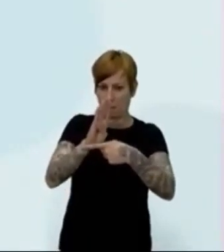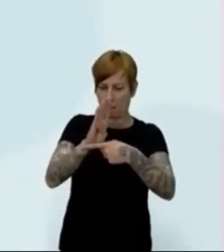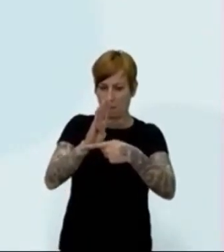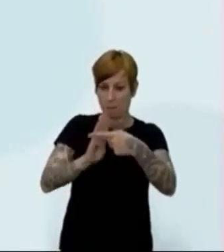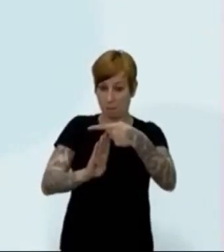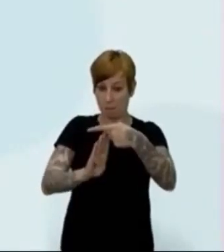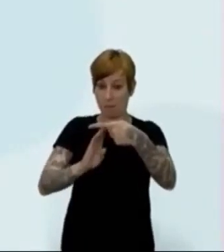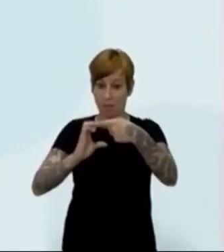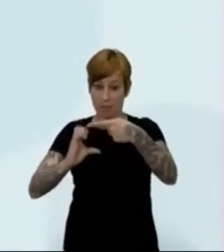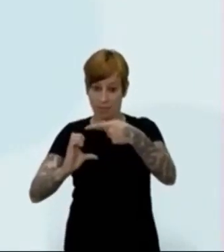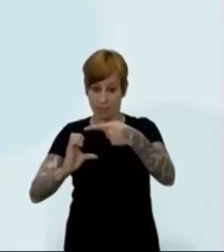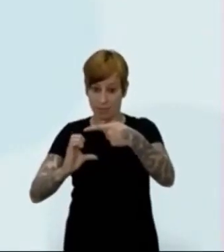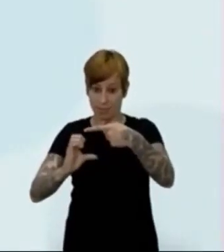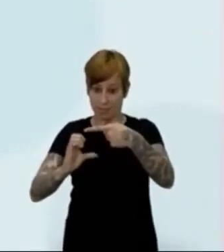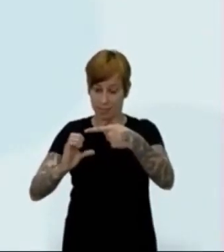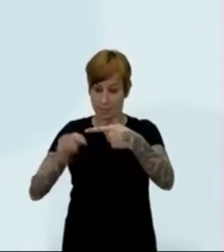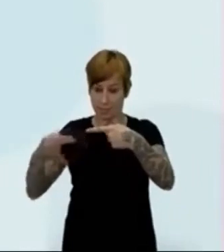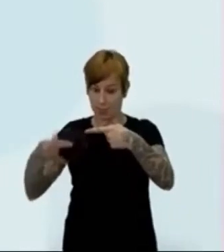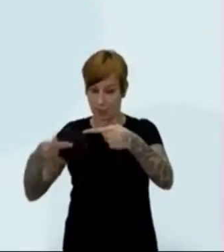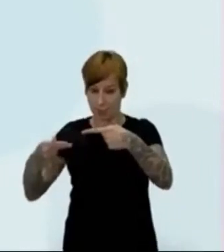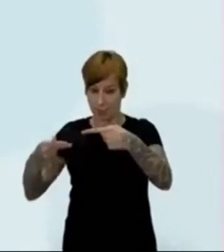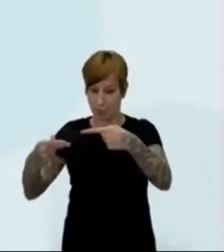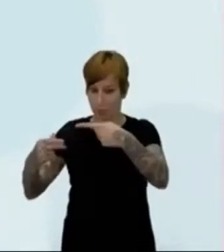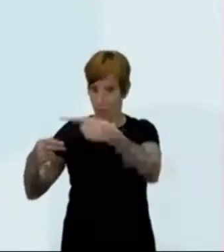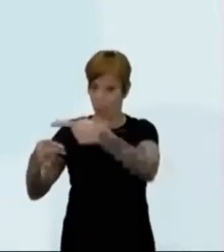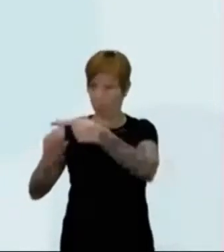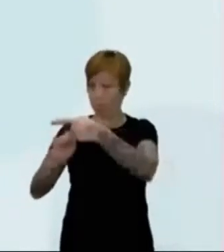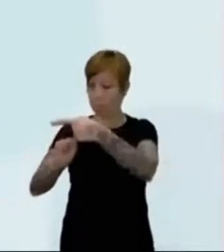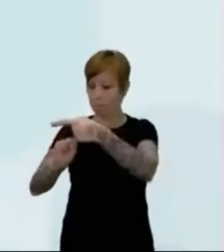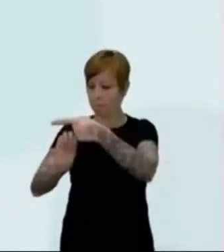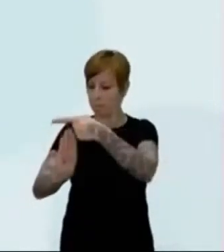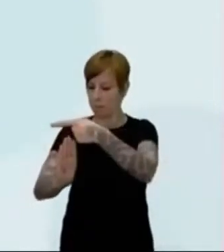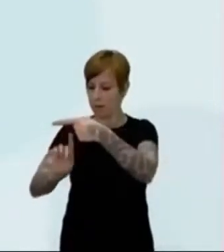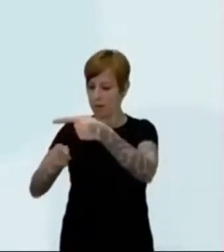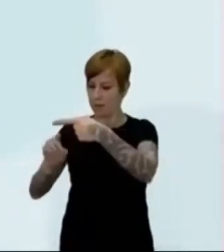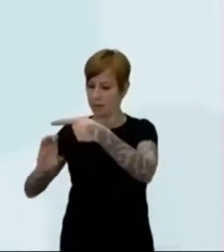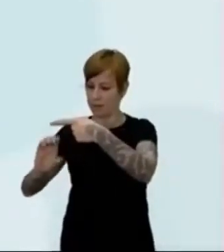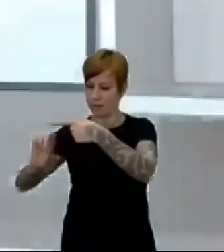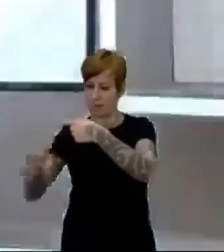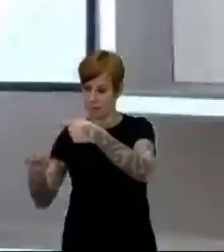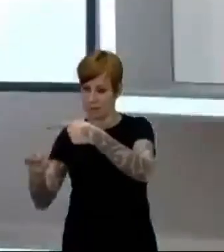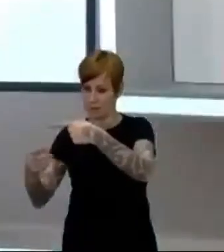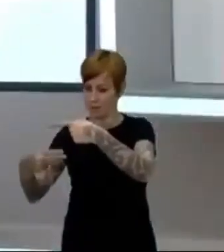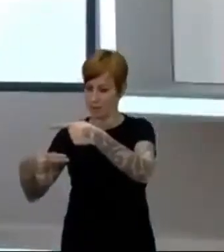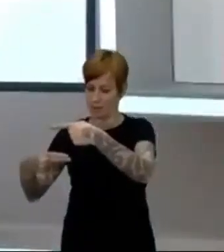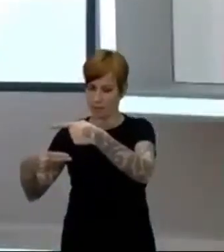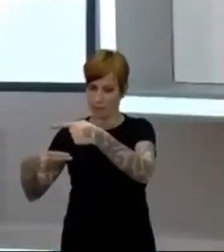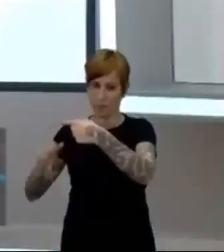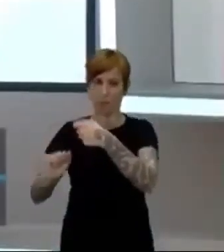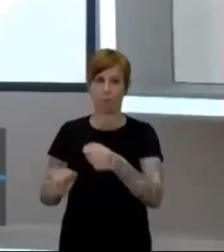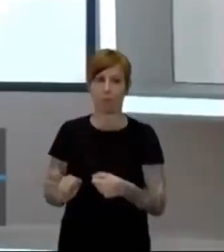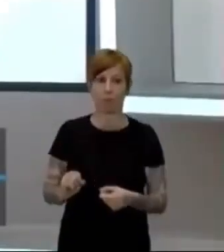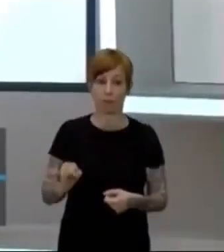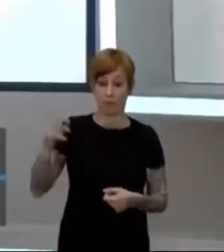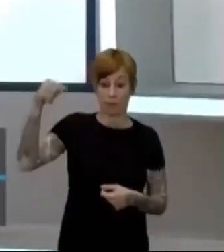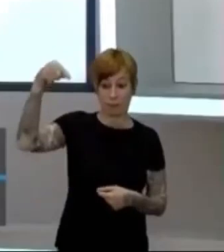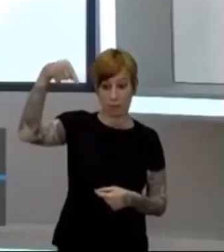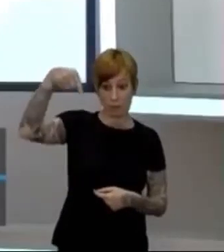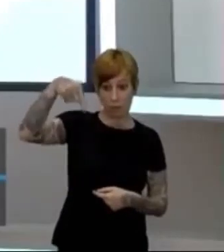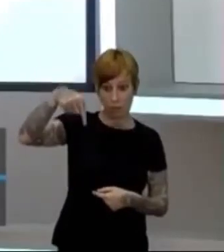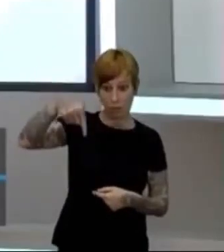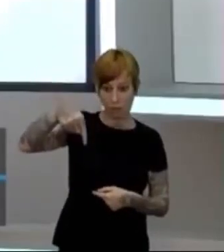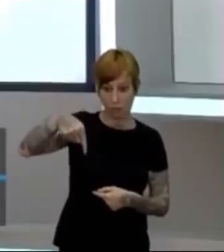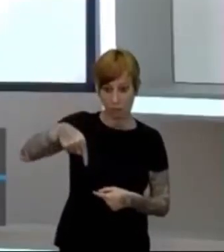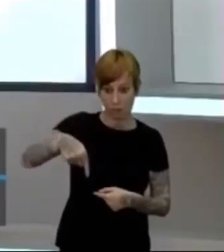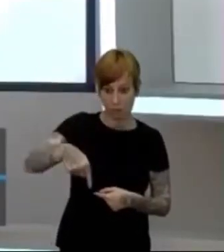a soma e do outro lado, B' C' sobre a soma. Só não pode esquecer, se você estiver descendo numa transversal, você vai